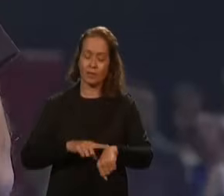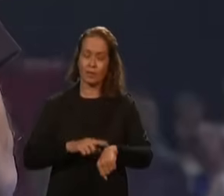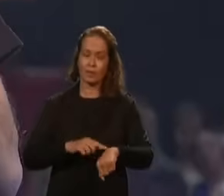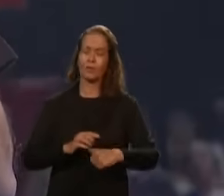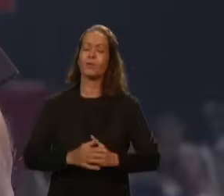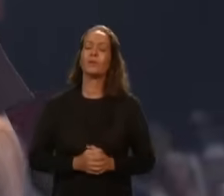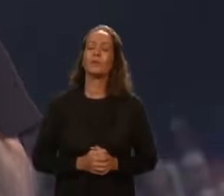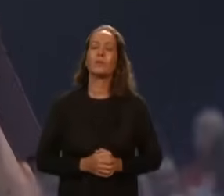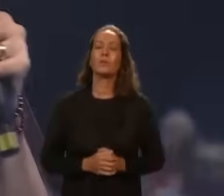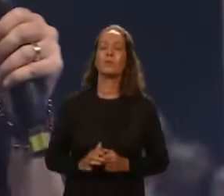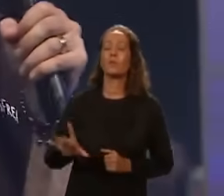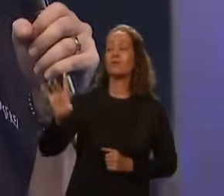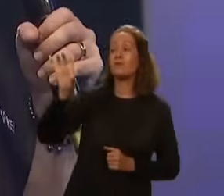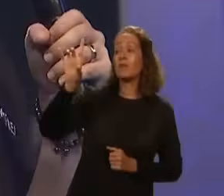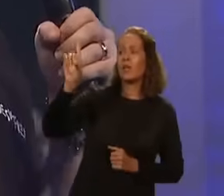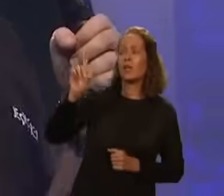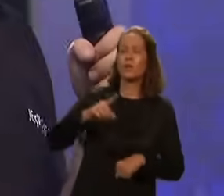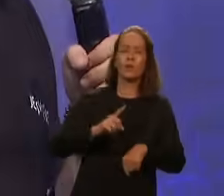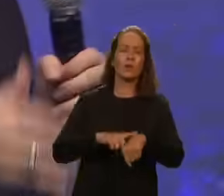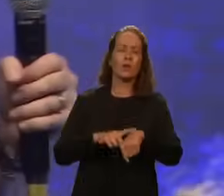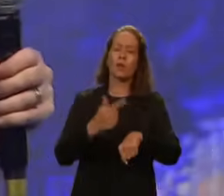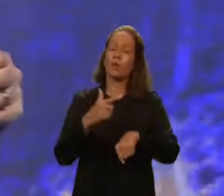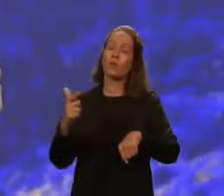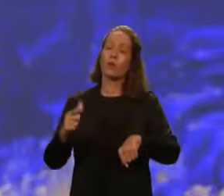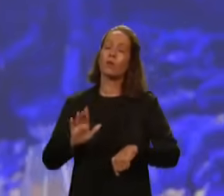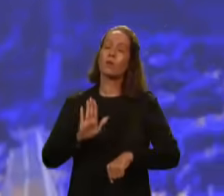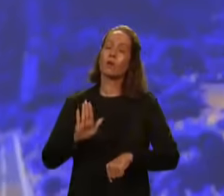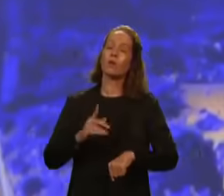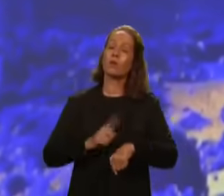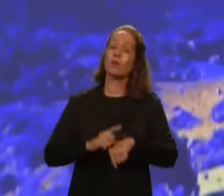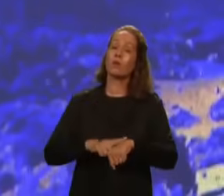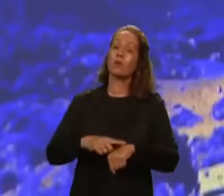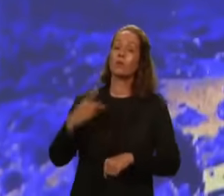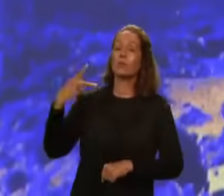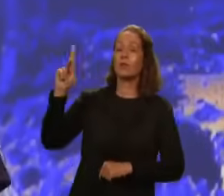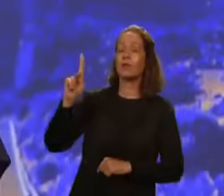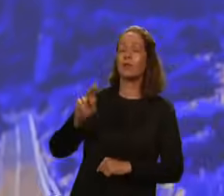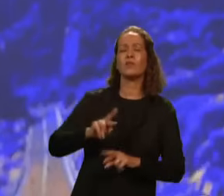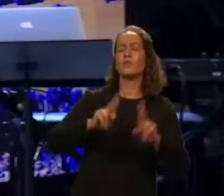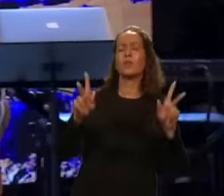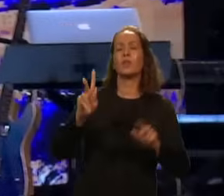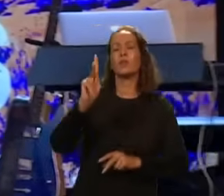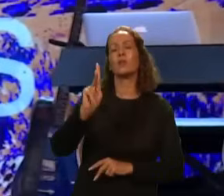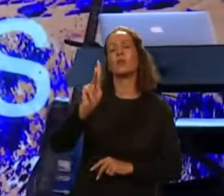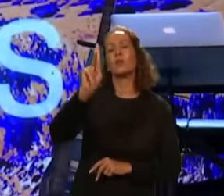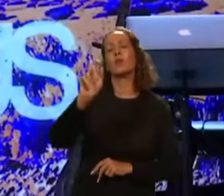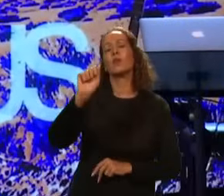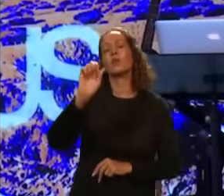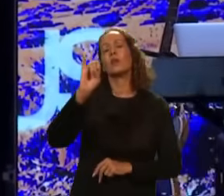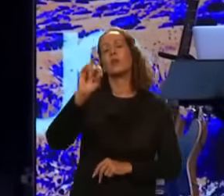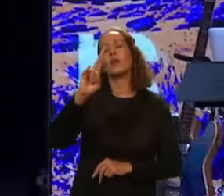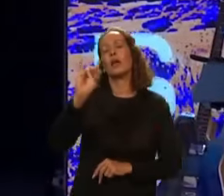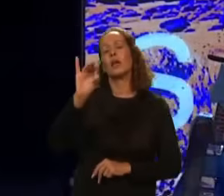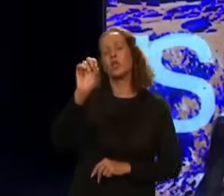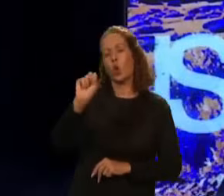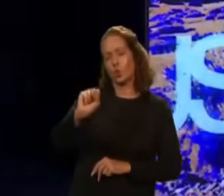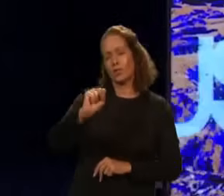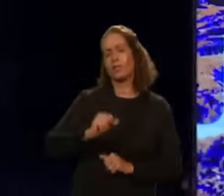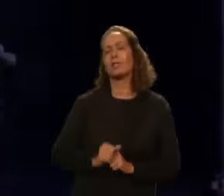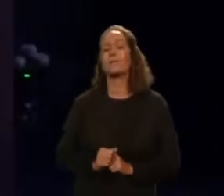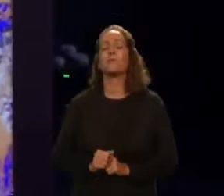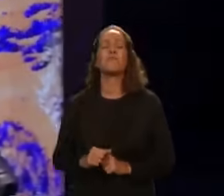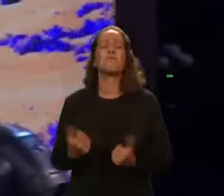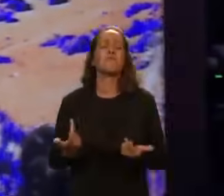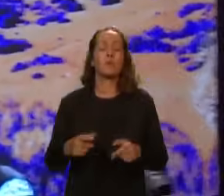as 9. Deus vive num tempo chamado Kairós. Kairós é o tempo de Deus. É o tempo que Ele faz e que